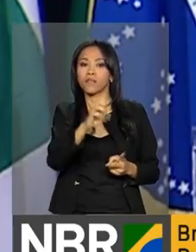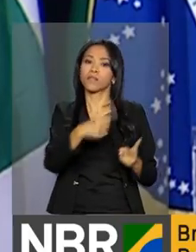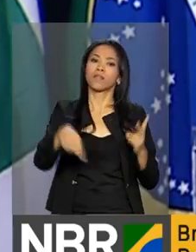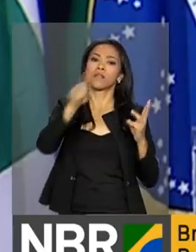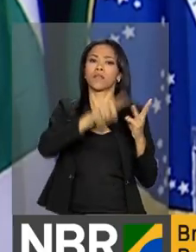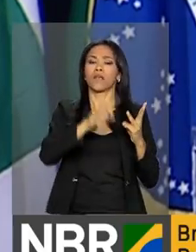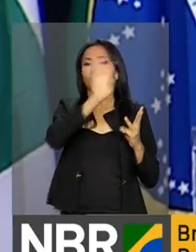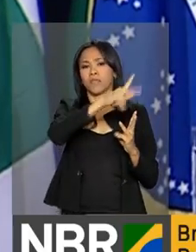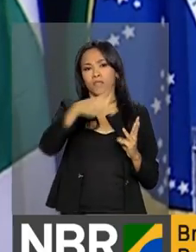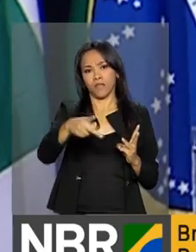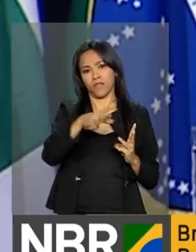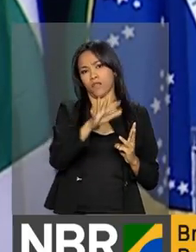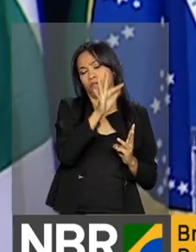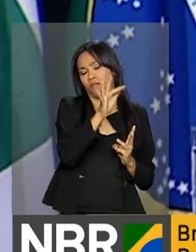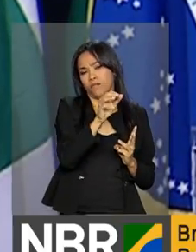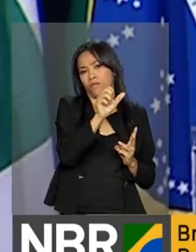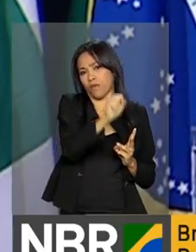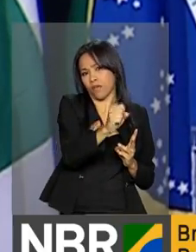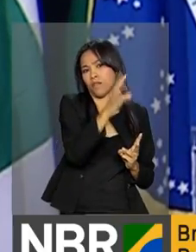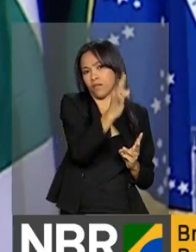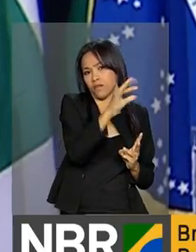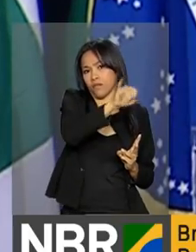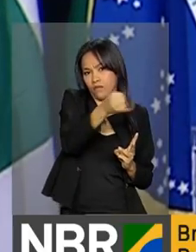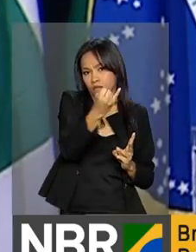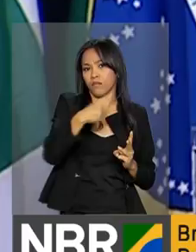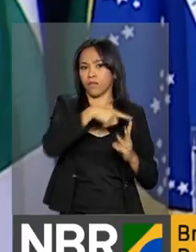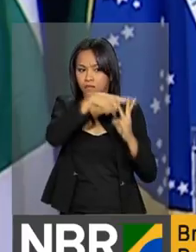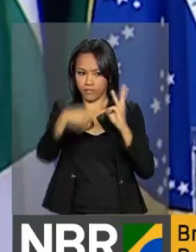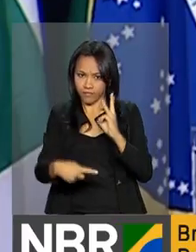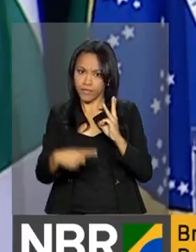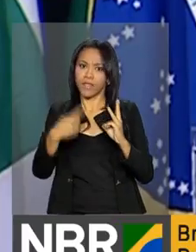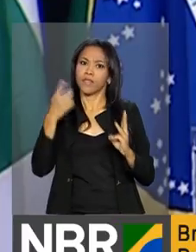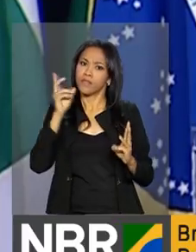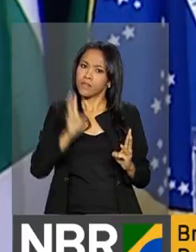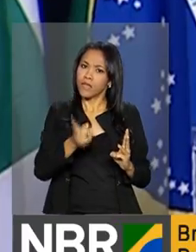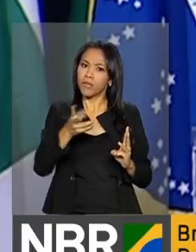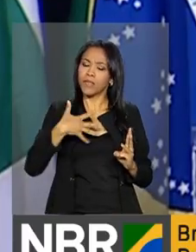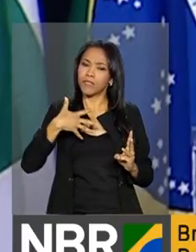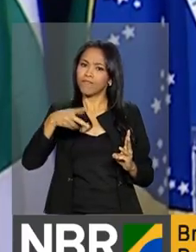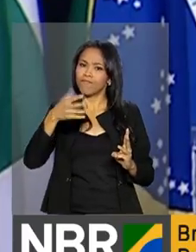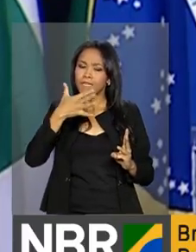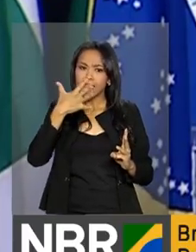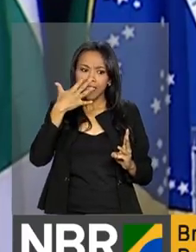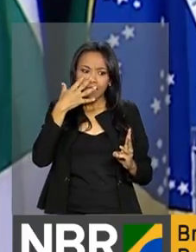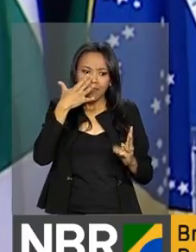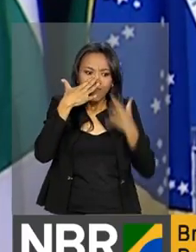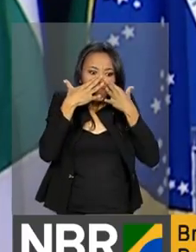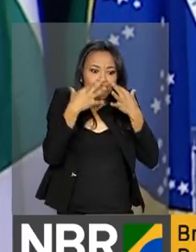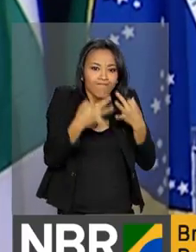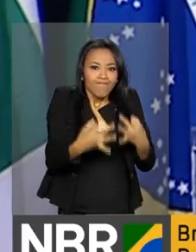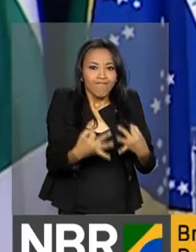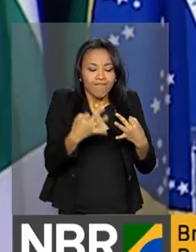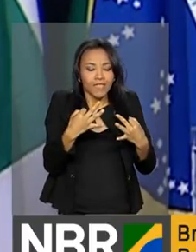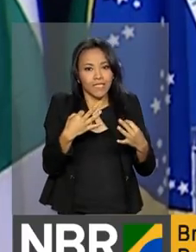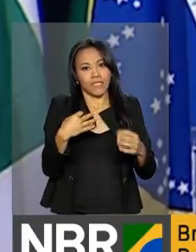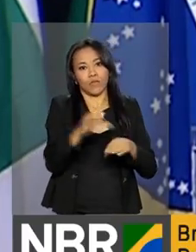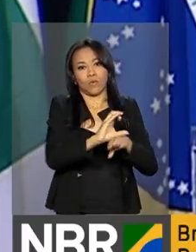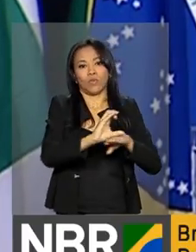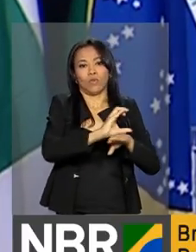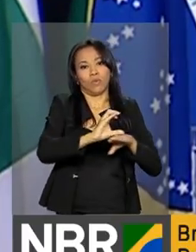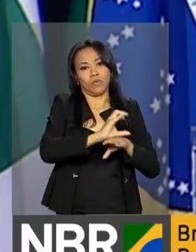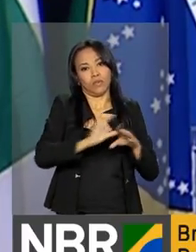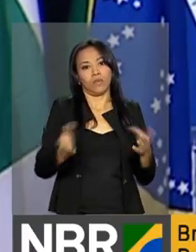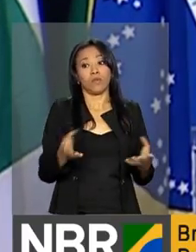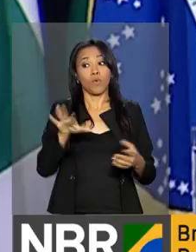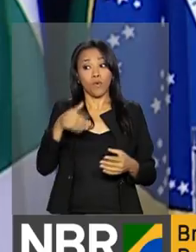sempre sempre percebi esta esse apreço pela constituição aliás quando vossa excelência se refere à dignidade